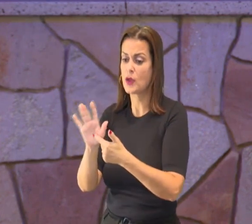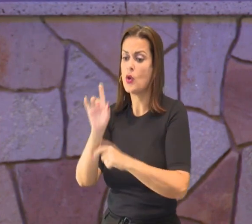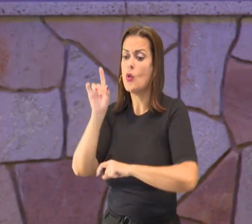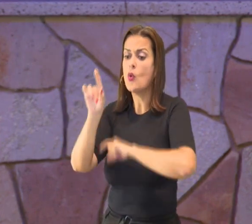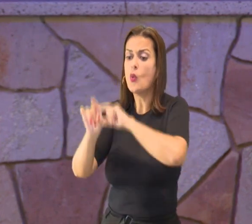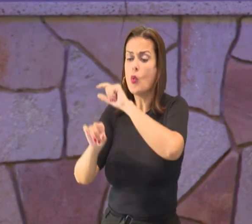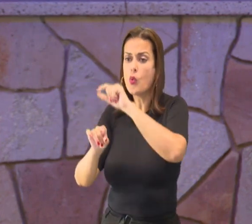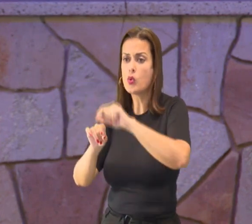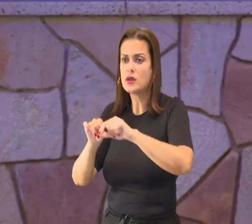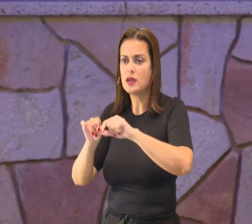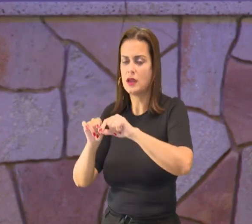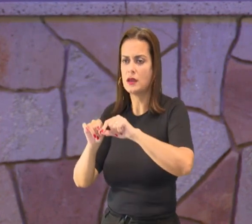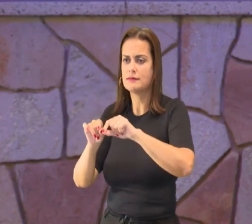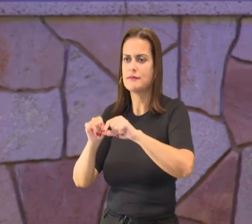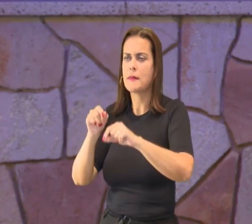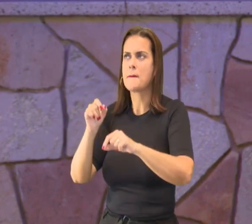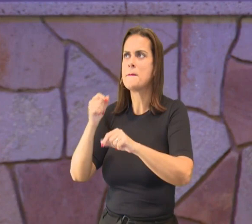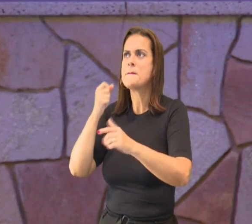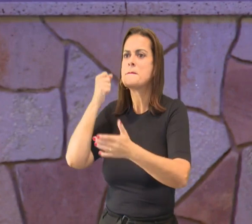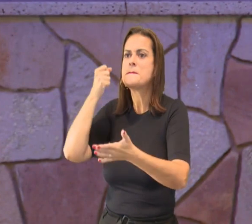que cobre um débito.